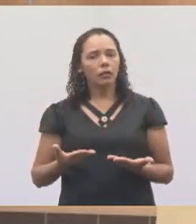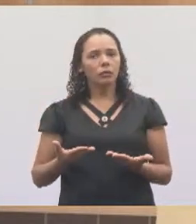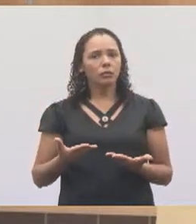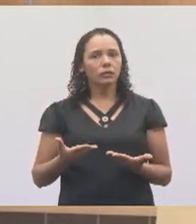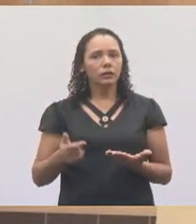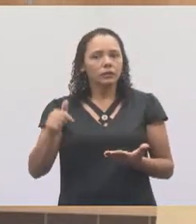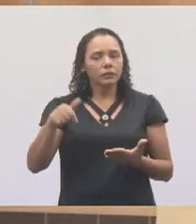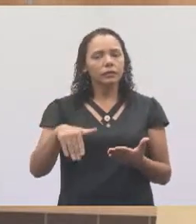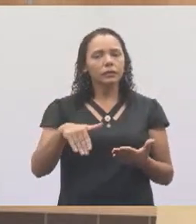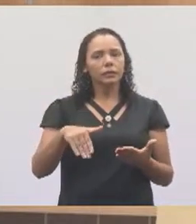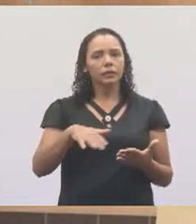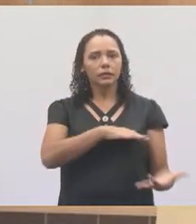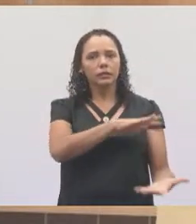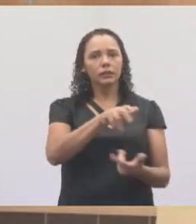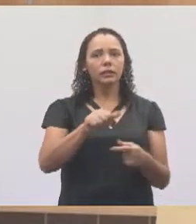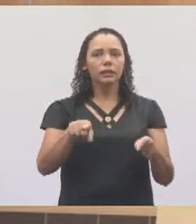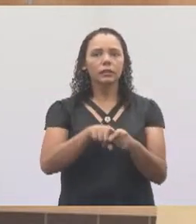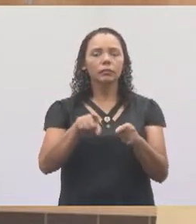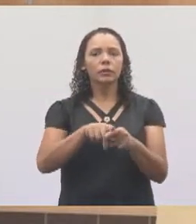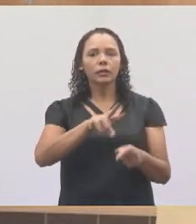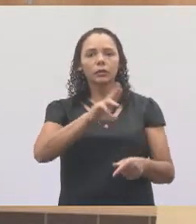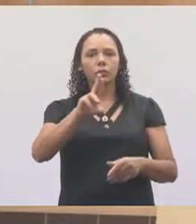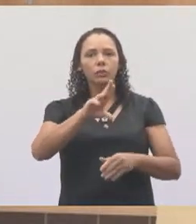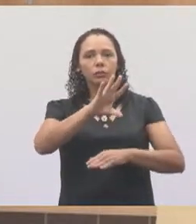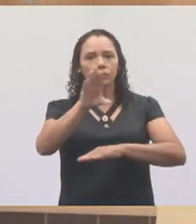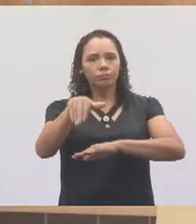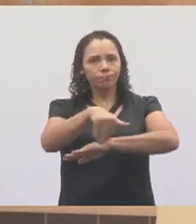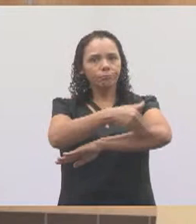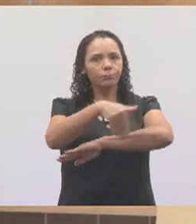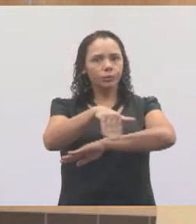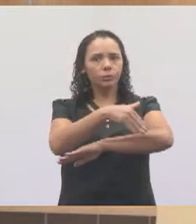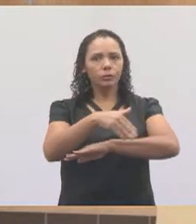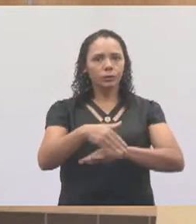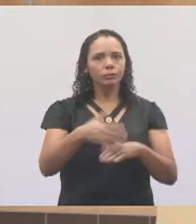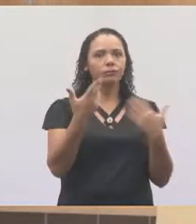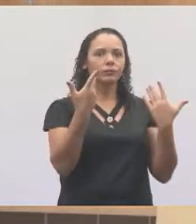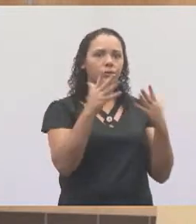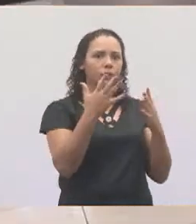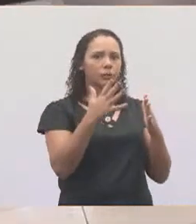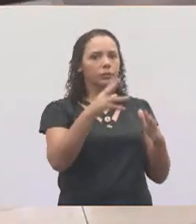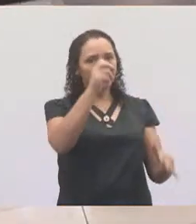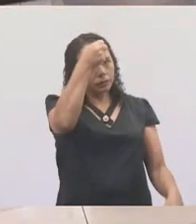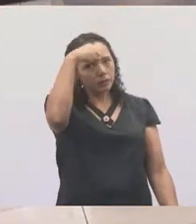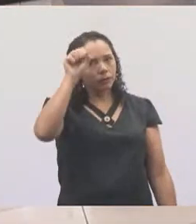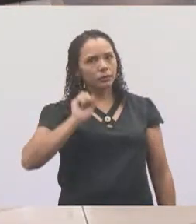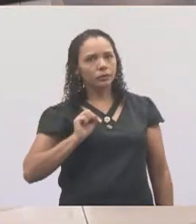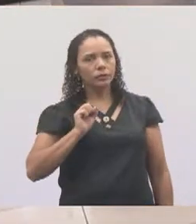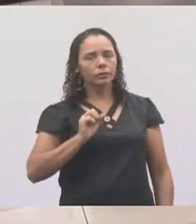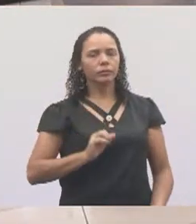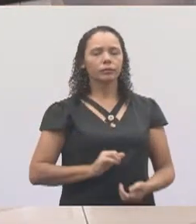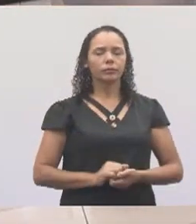aqui na terra também, na rua Dr. Tales. Muito obrigado. Sônia, parabéns.